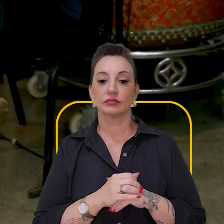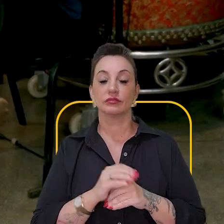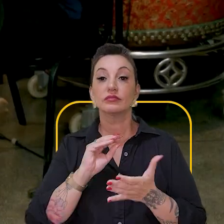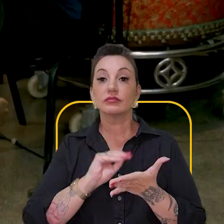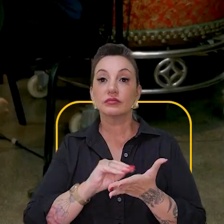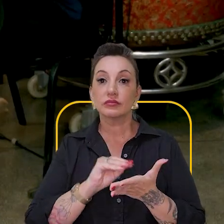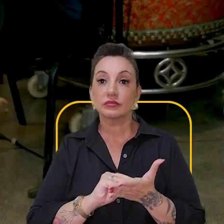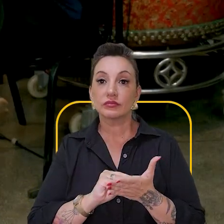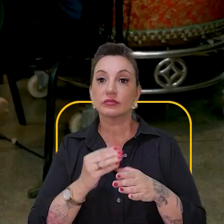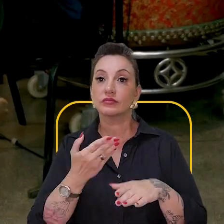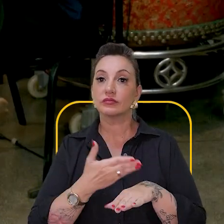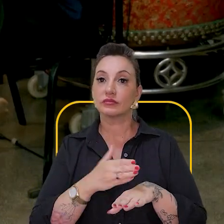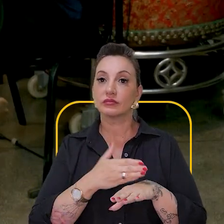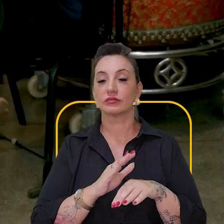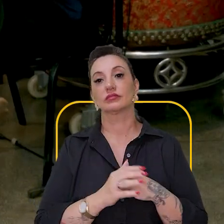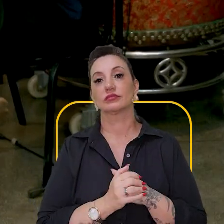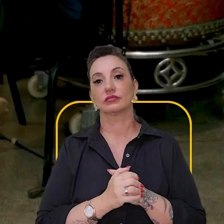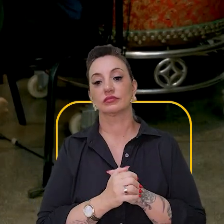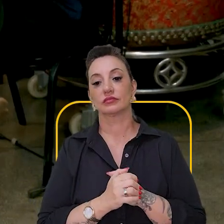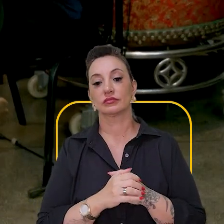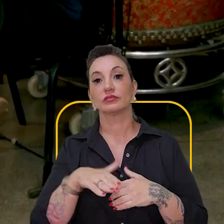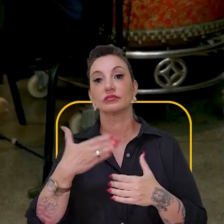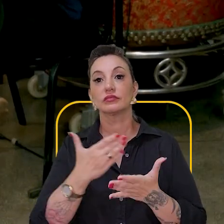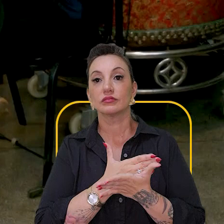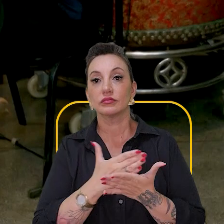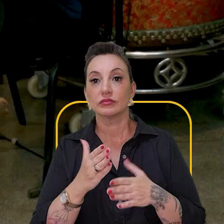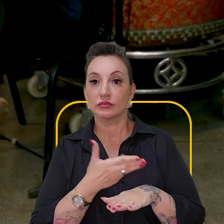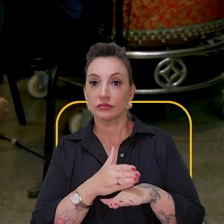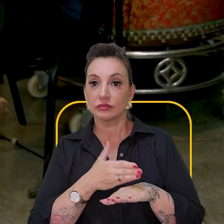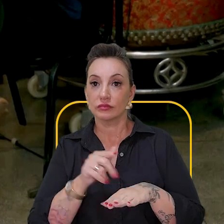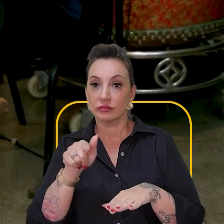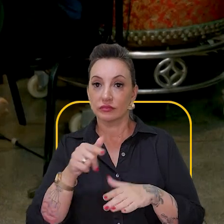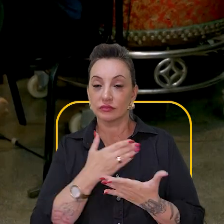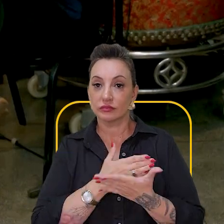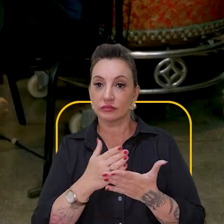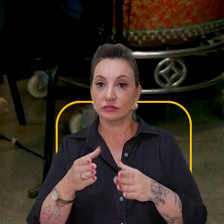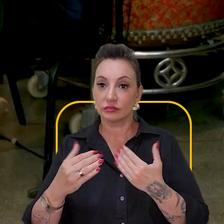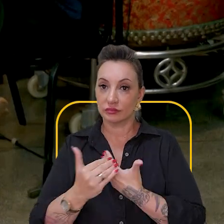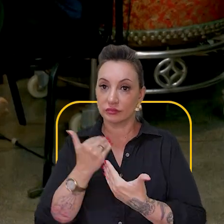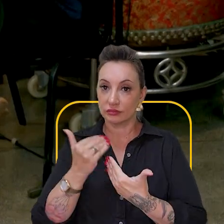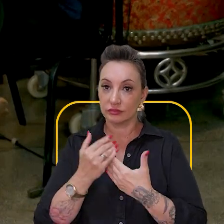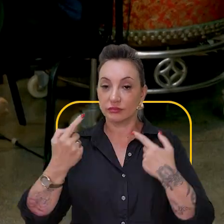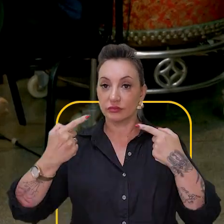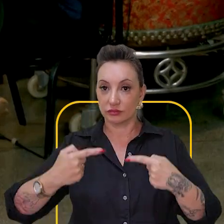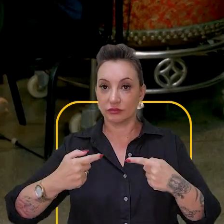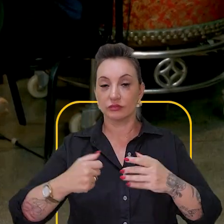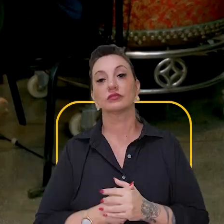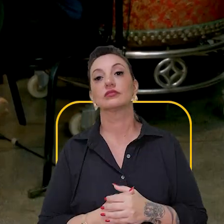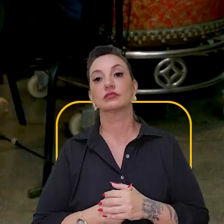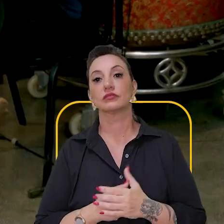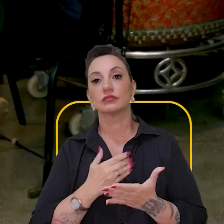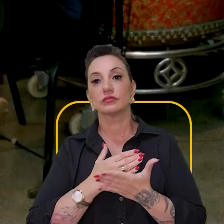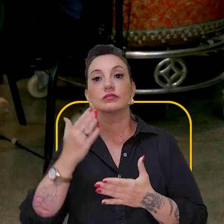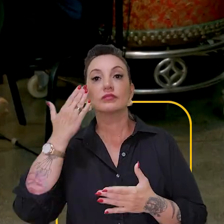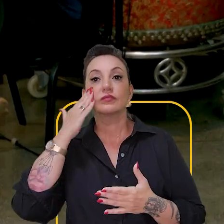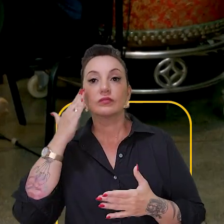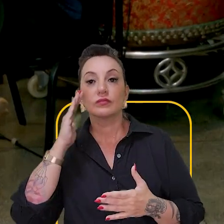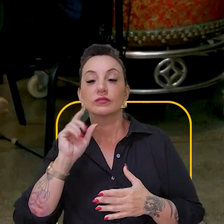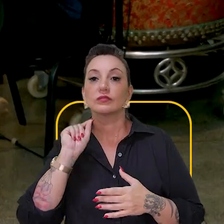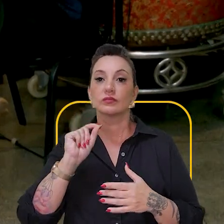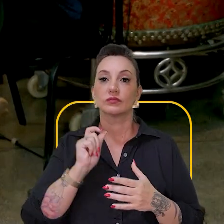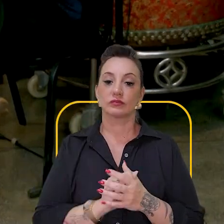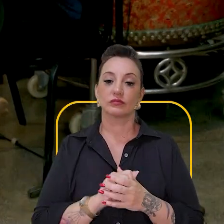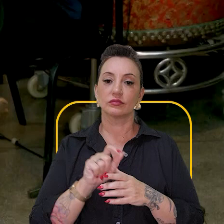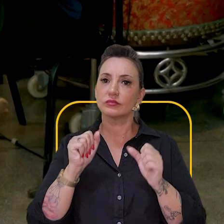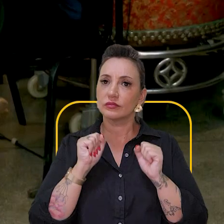tá a falta que faz um técnico quando eu comecei a treinar com ele que ele começou a me orientar pra competição aí eu comecei a entender